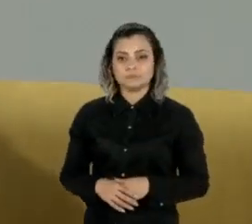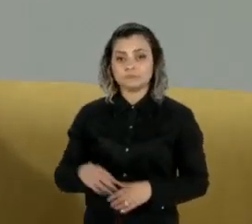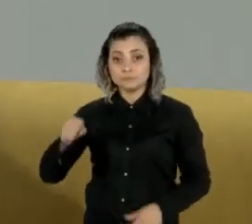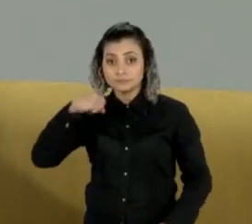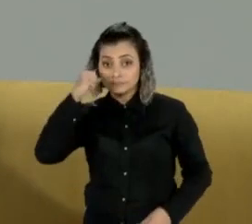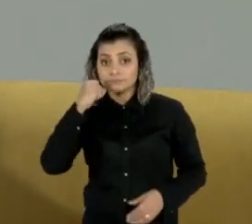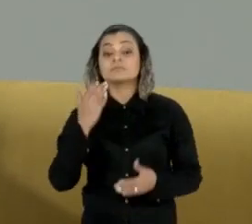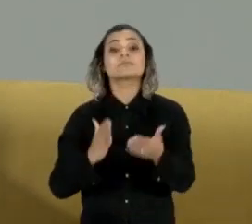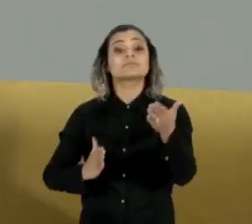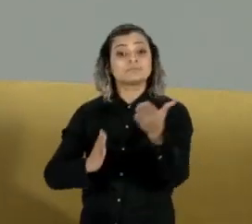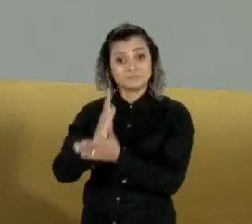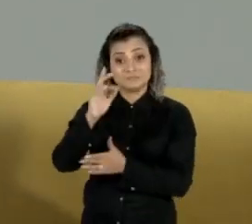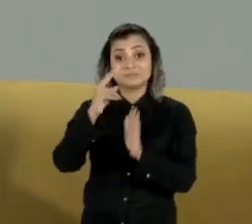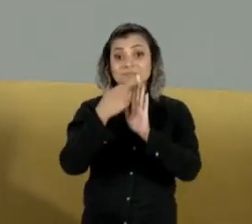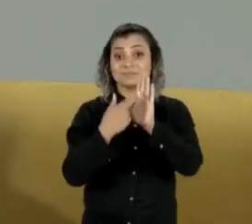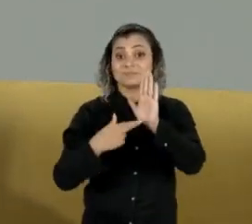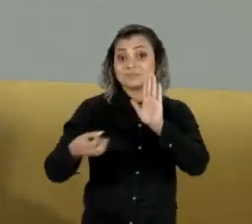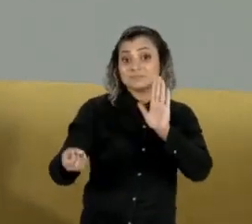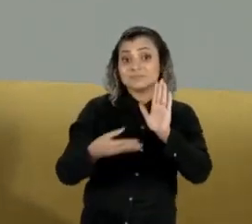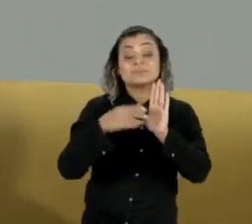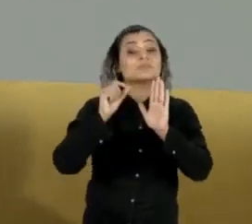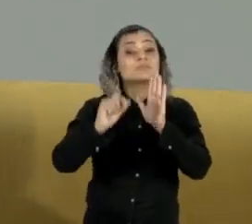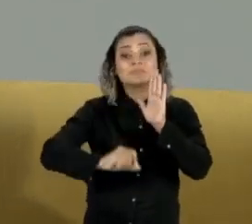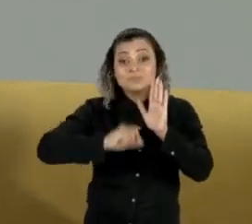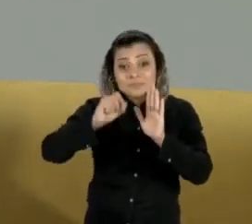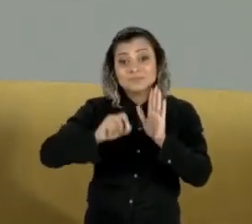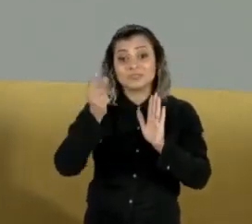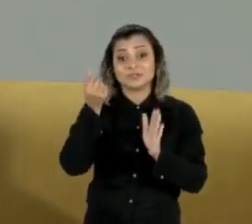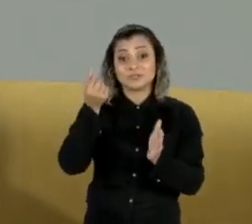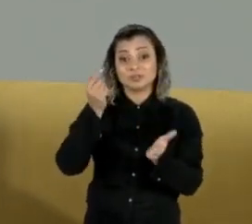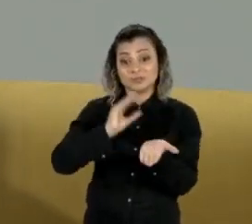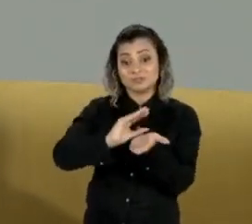Senadores aprovam as novas regras para a distribuição do dinheiro